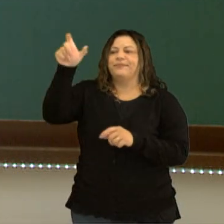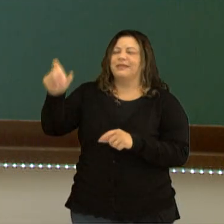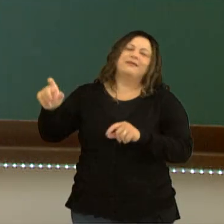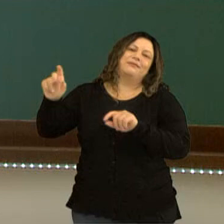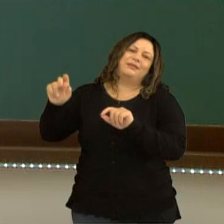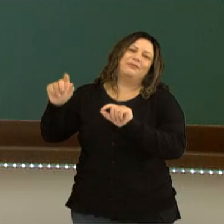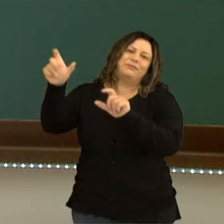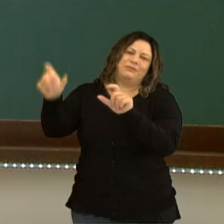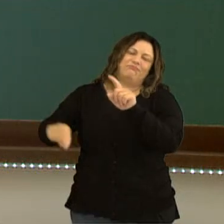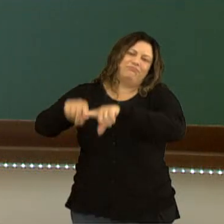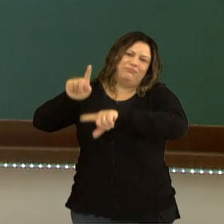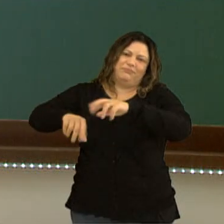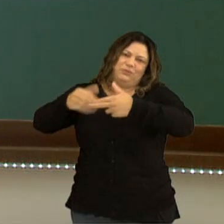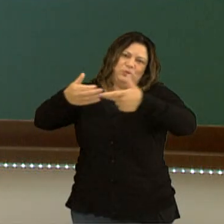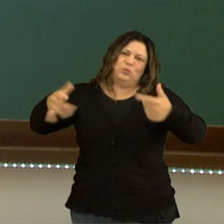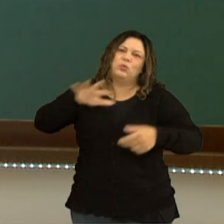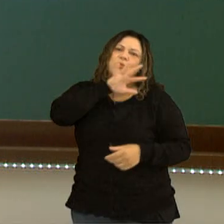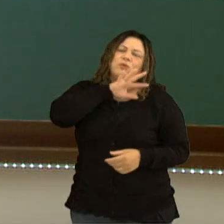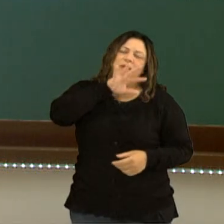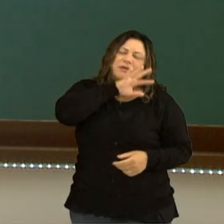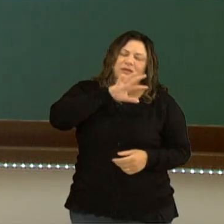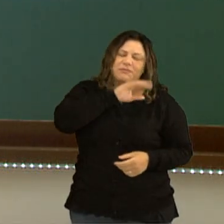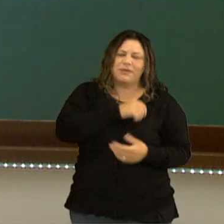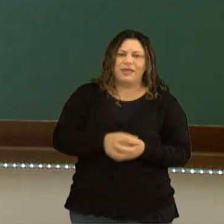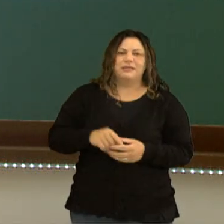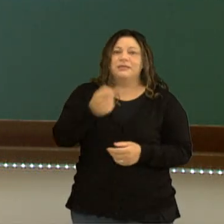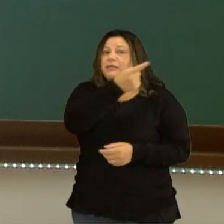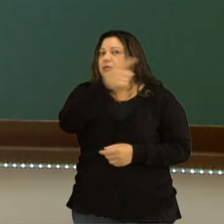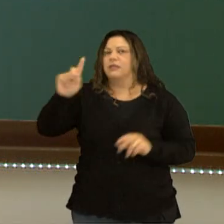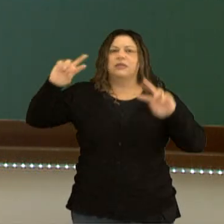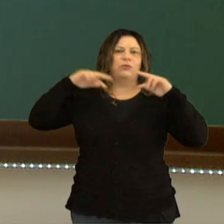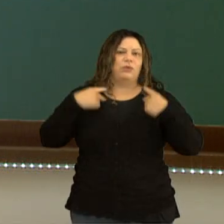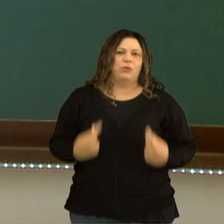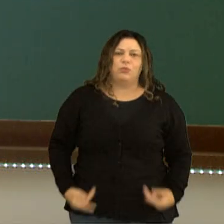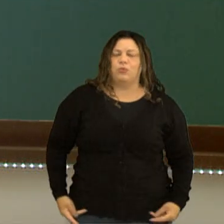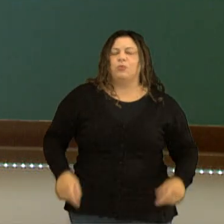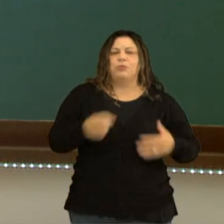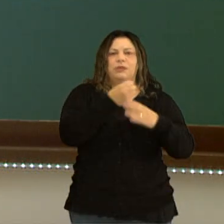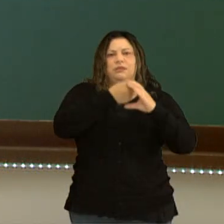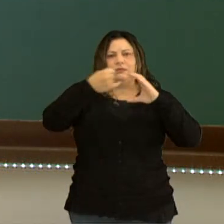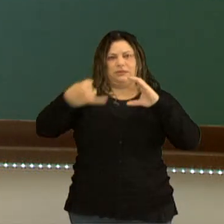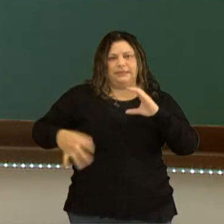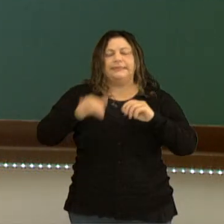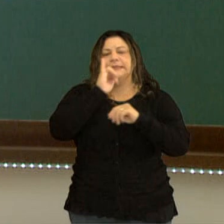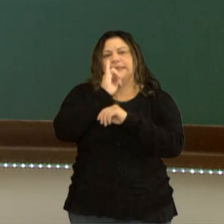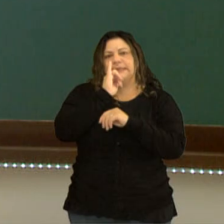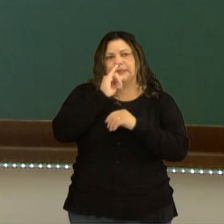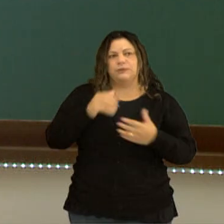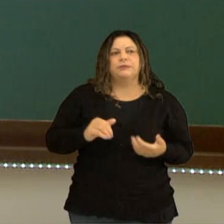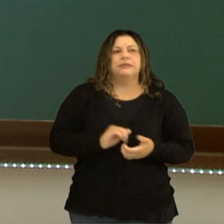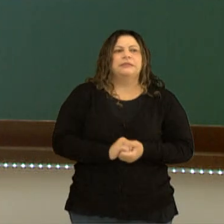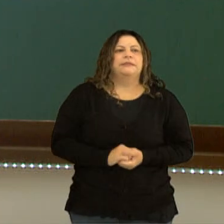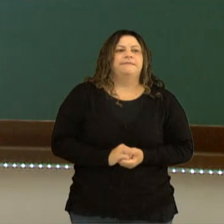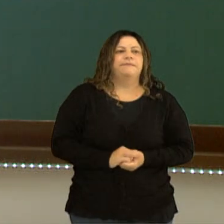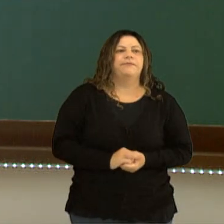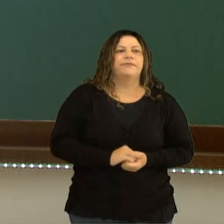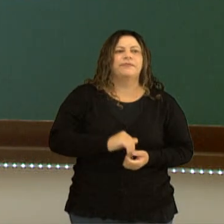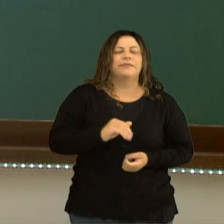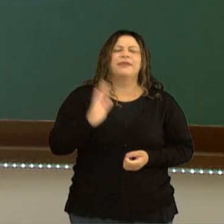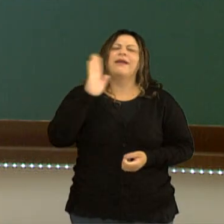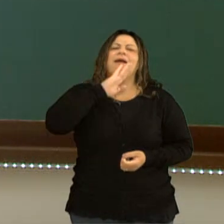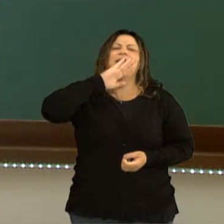objetos, seres irracionais, animais também, características humanas. Um exemplo é: a tarde